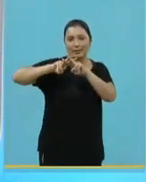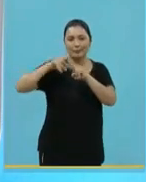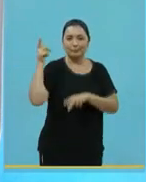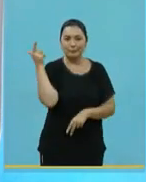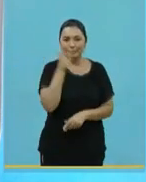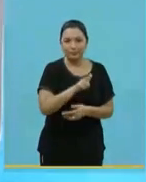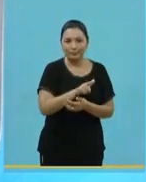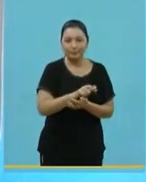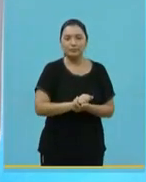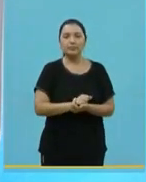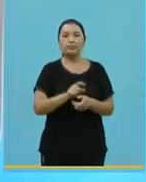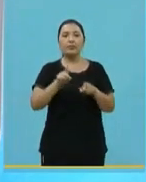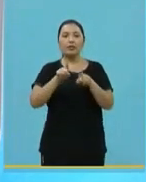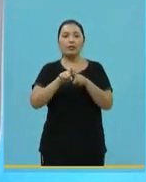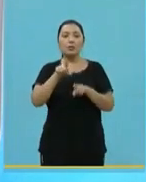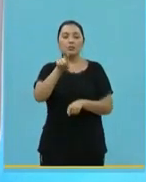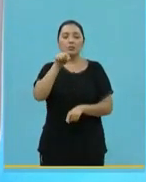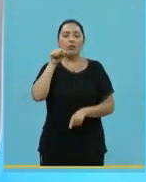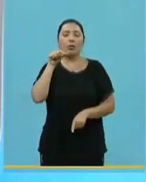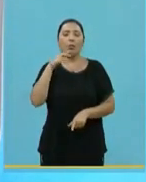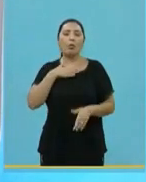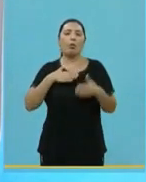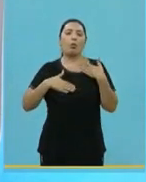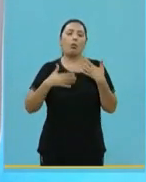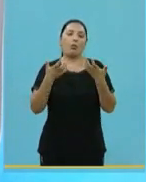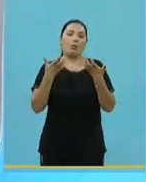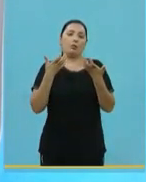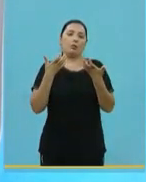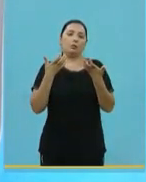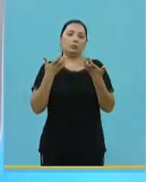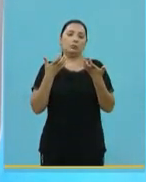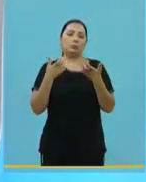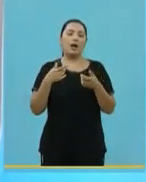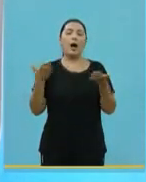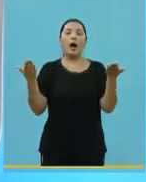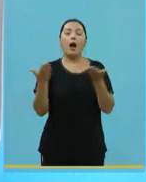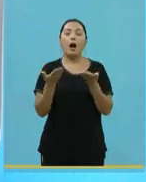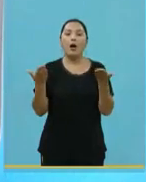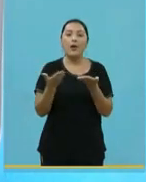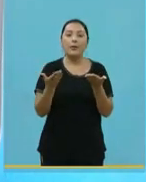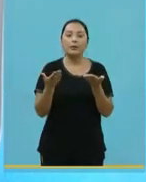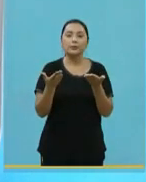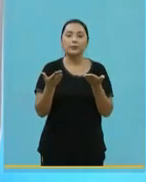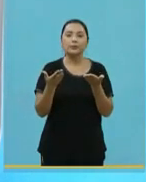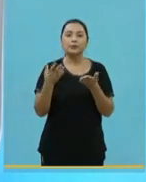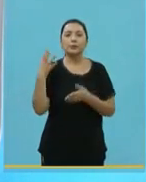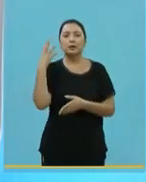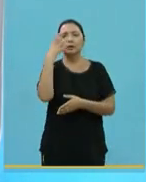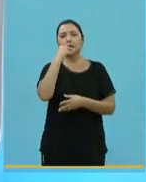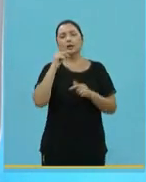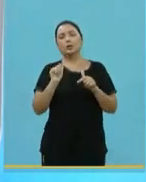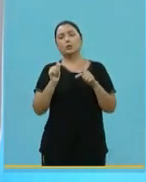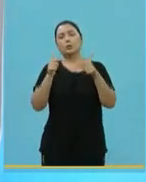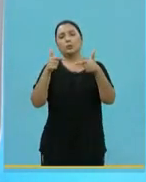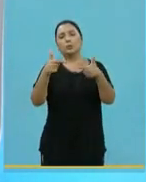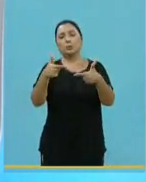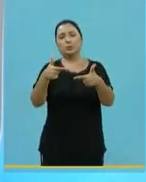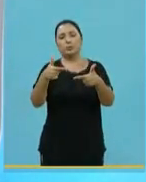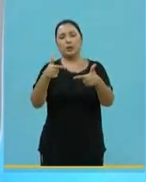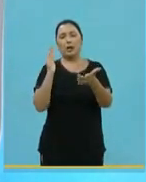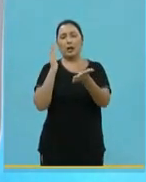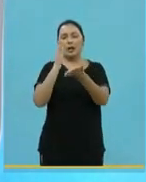de decidir sobre seus corpos e agora recentemente têm protagonizado uma linda luta contra o fascismo